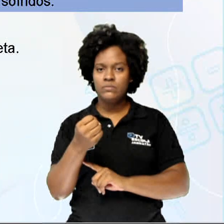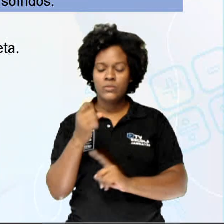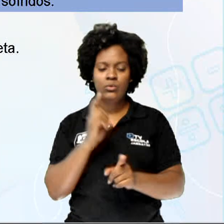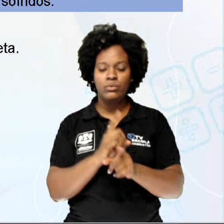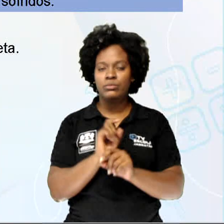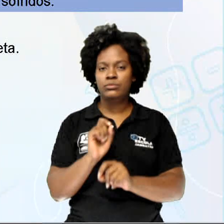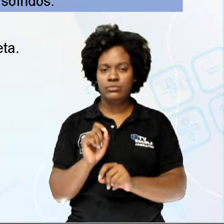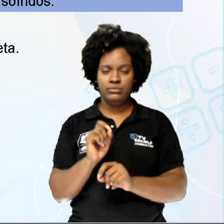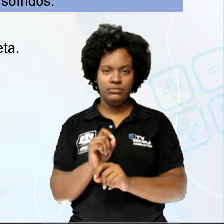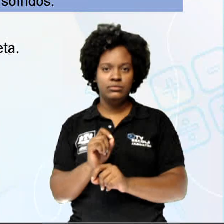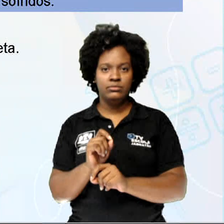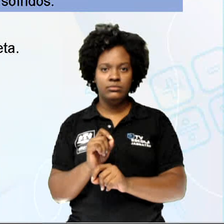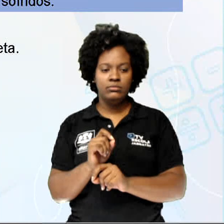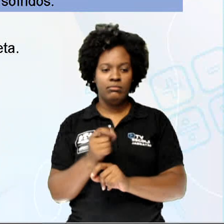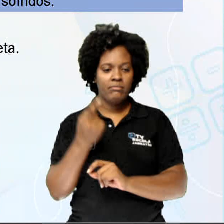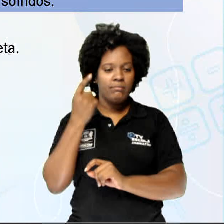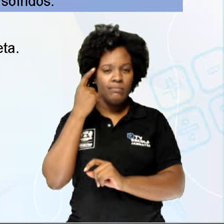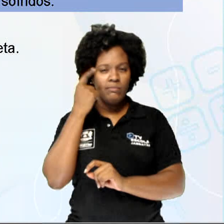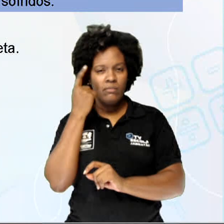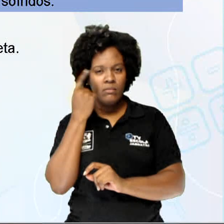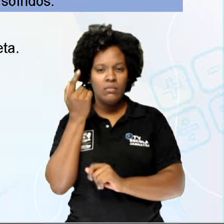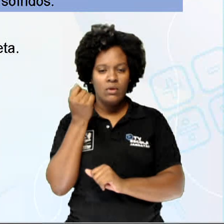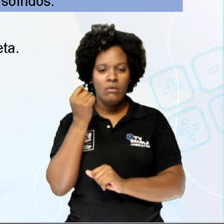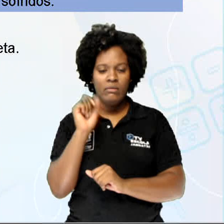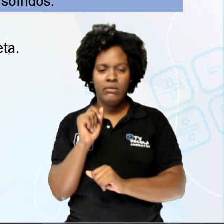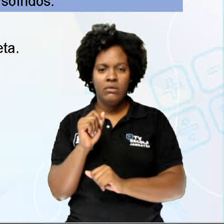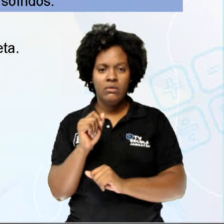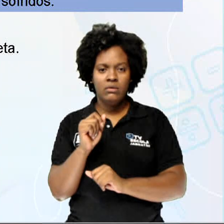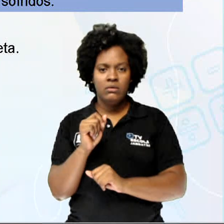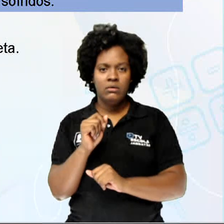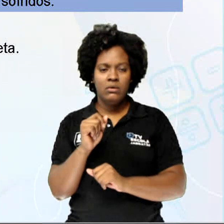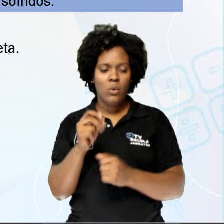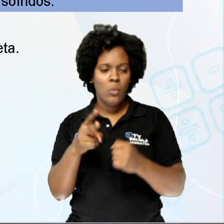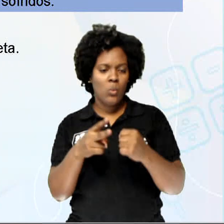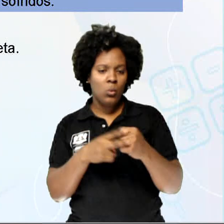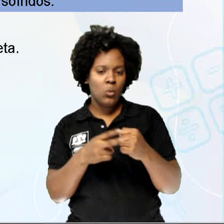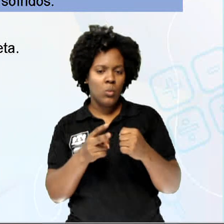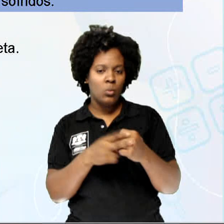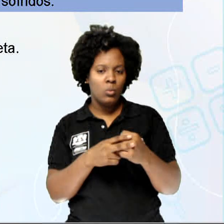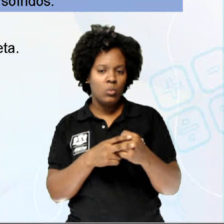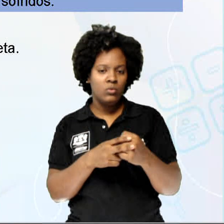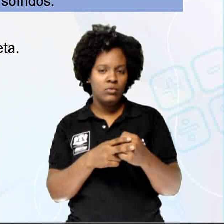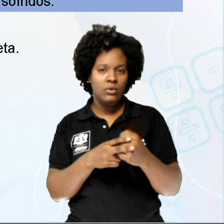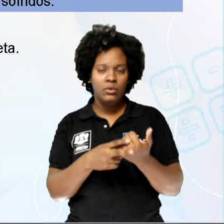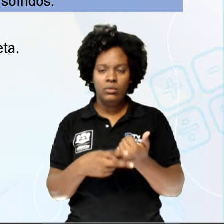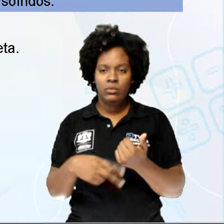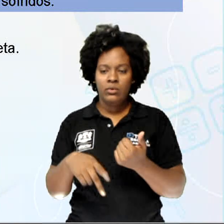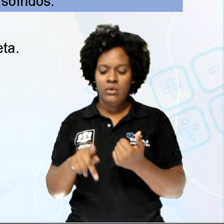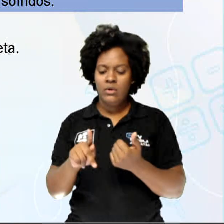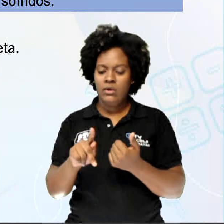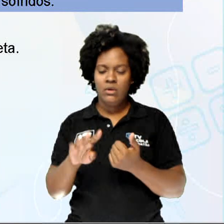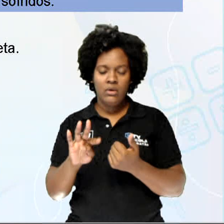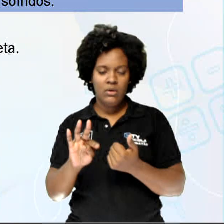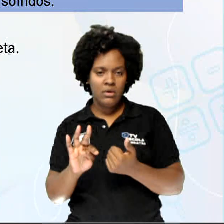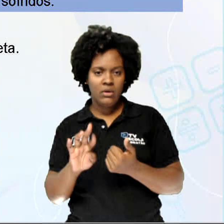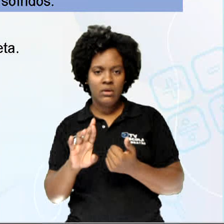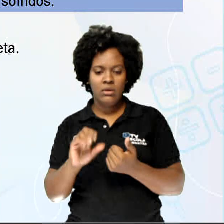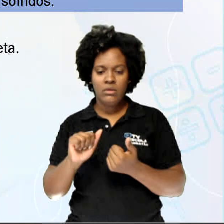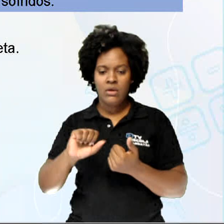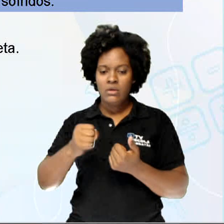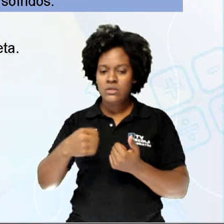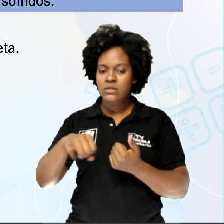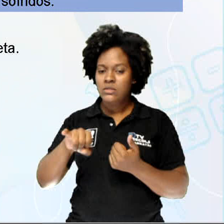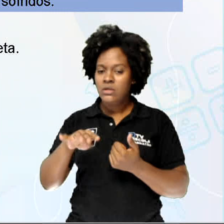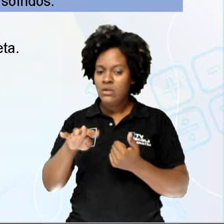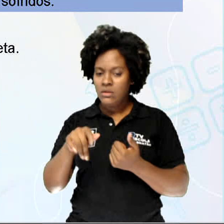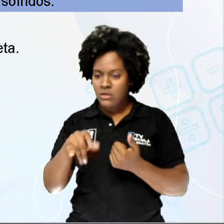seguinte. Considerando que a transitividade verbal trata do tipo de relação que um verbo estabelece